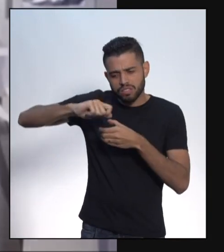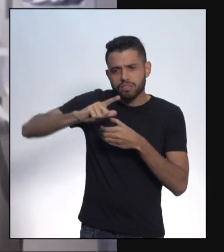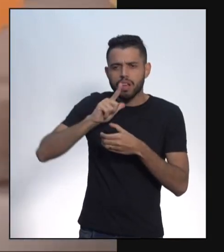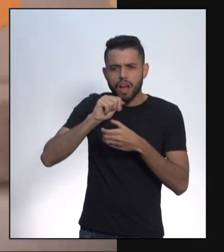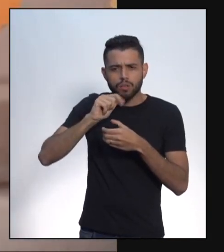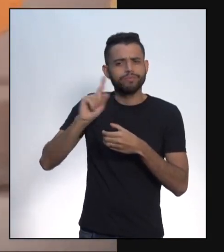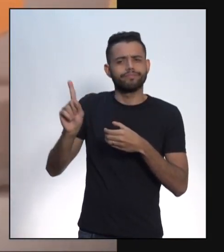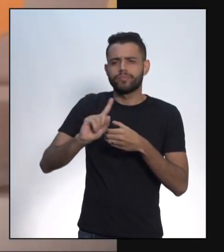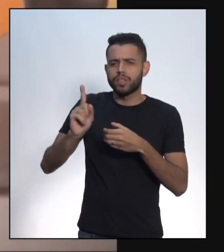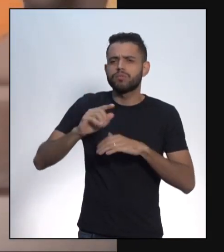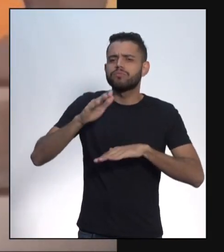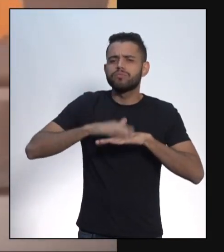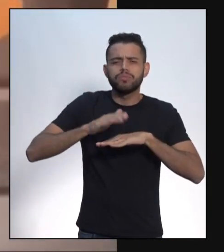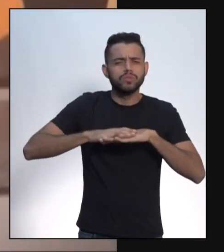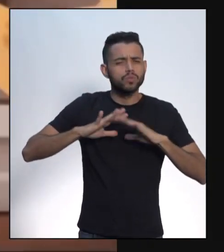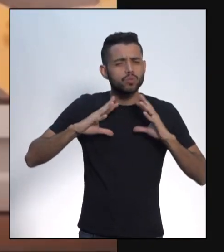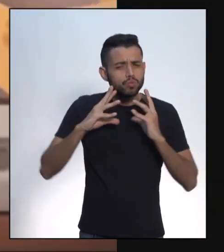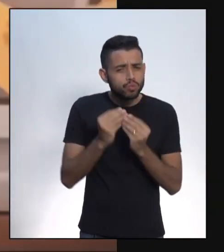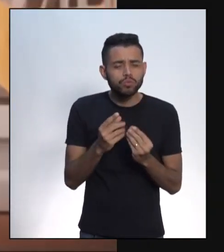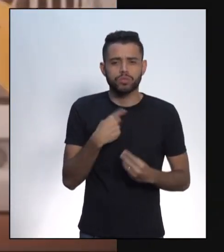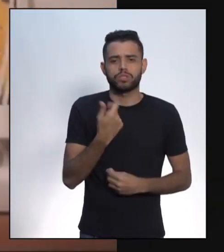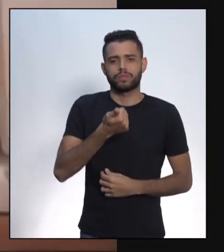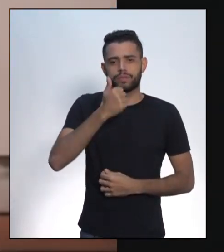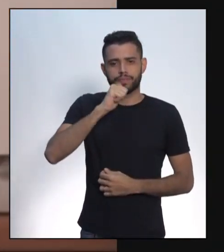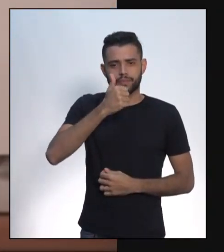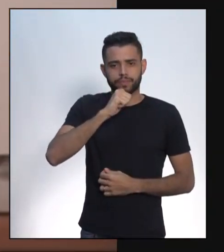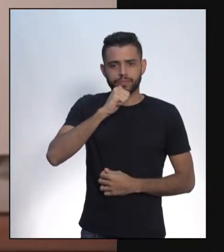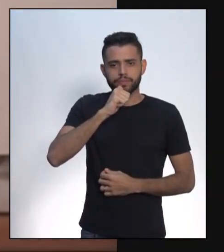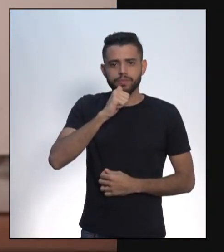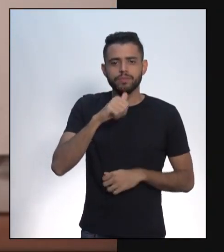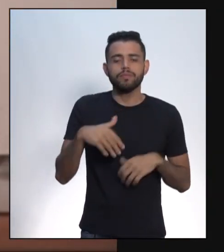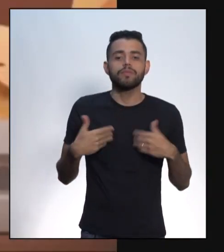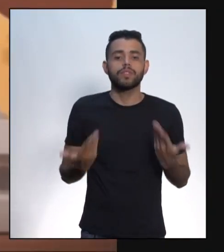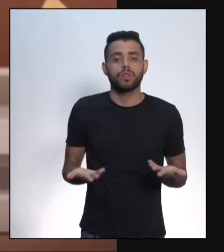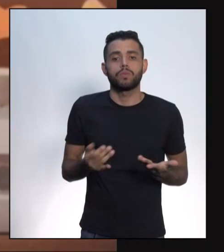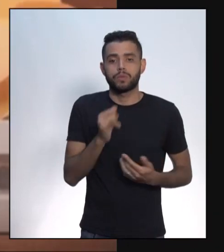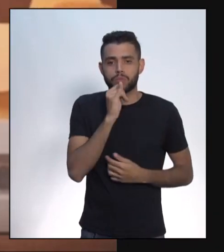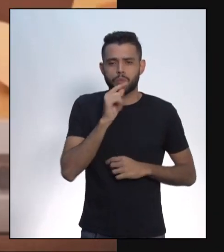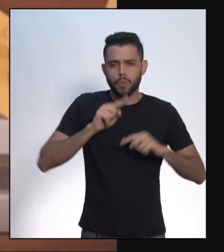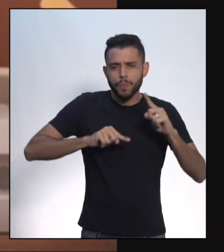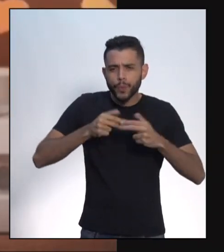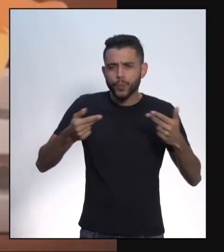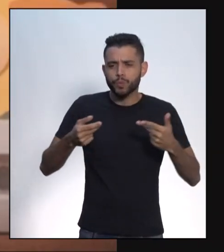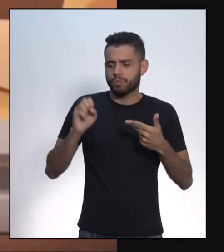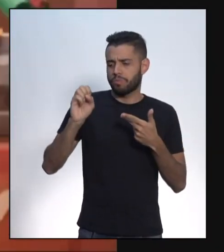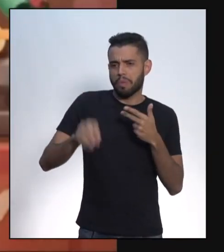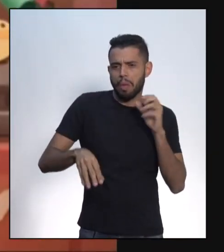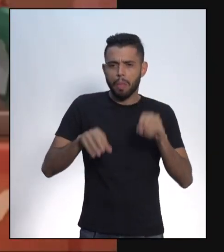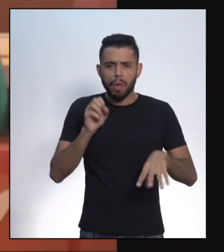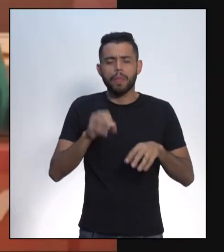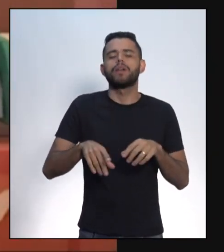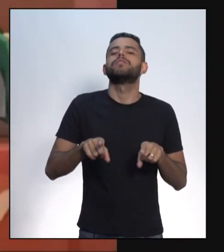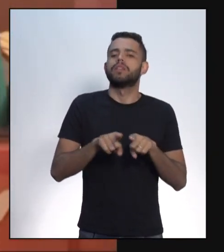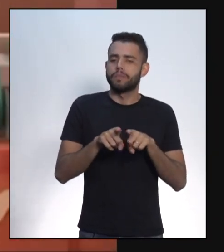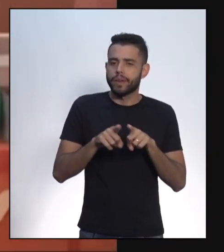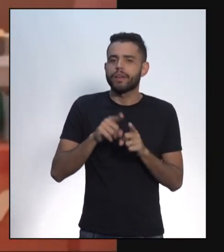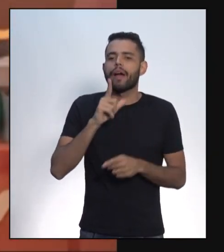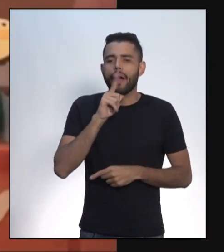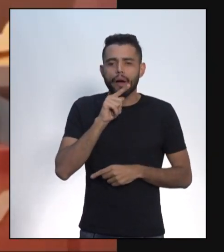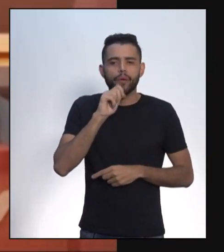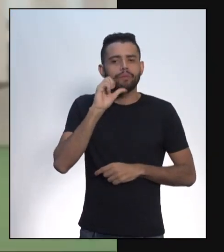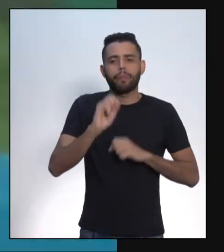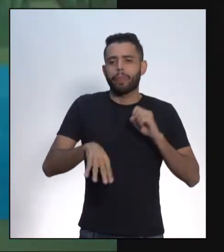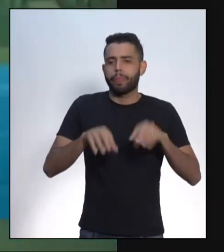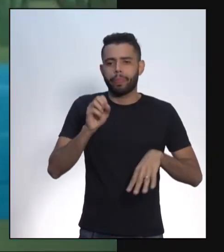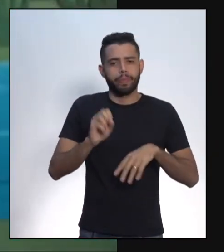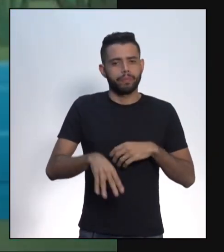usada na produção de praticamente tudo que consumimos. Assim, ao descartar um produto, se está também desperdiçando água.